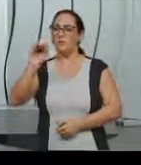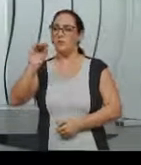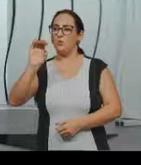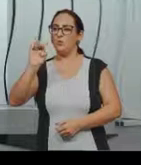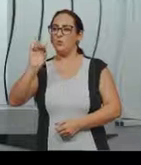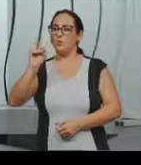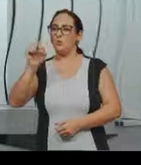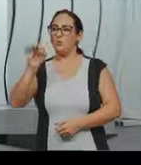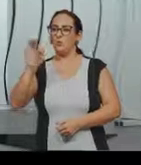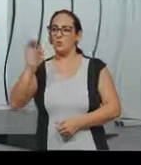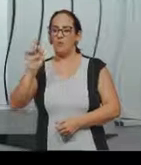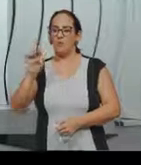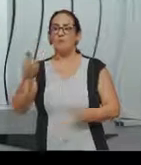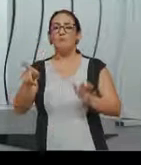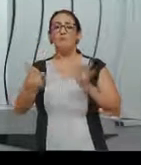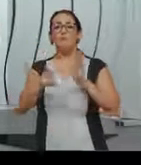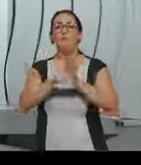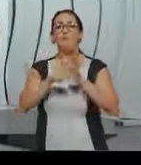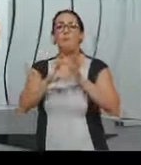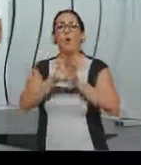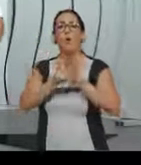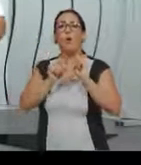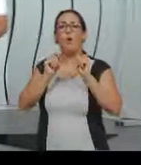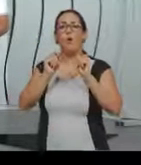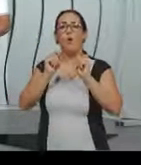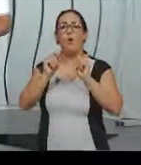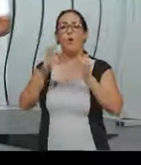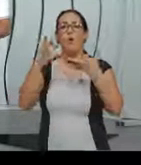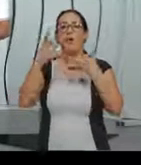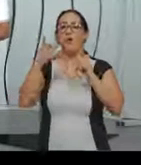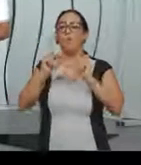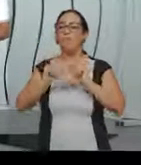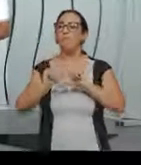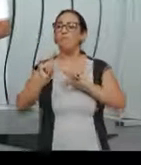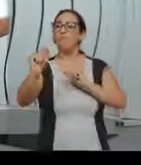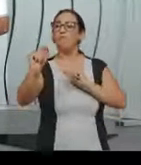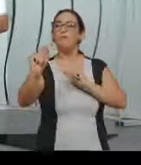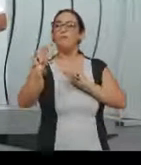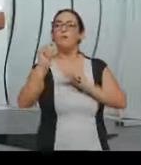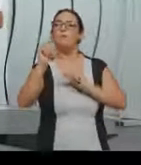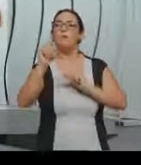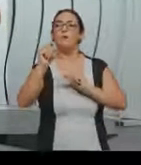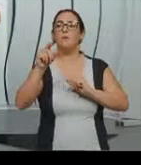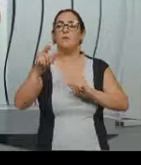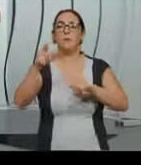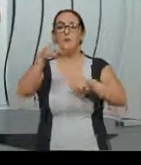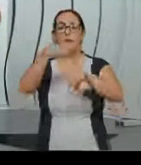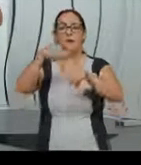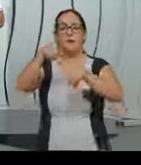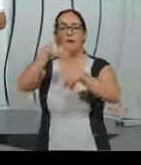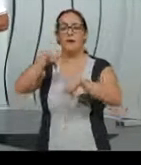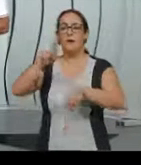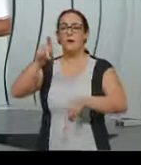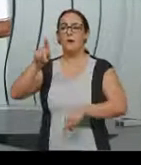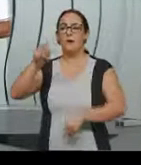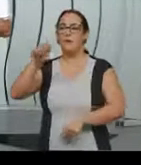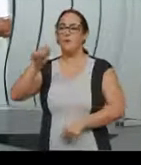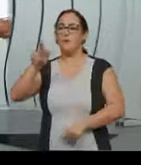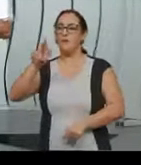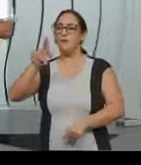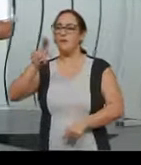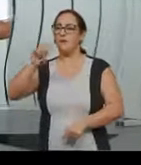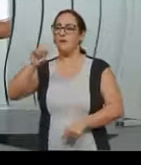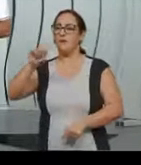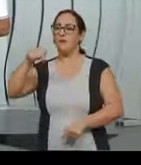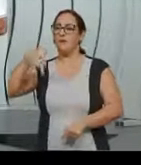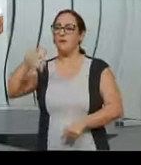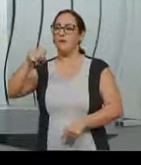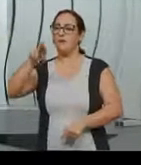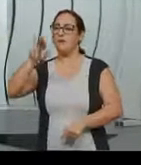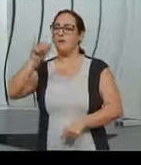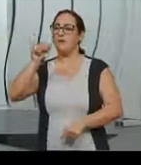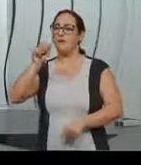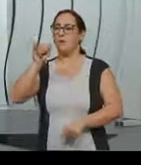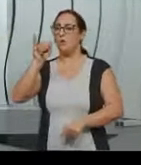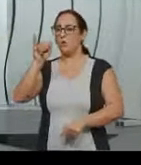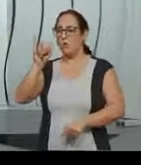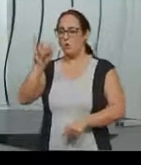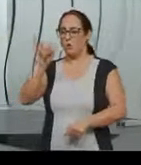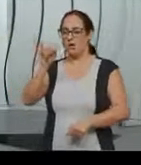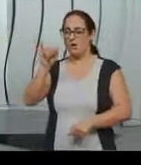Sul, com destino ao Paraguai, são os chamados brasiguaios. Qual é a intenção